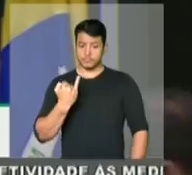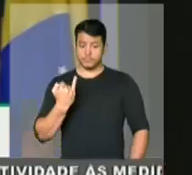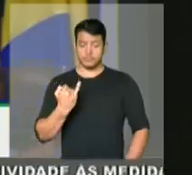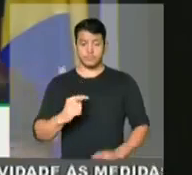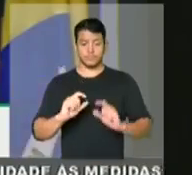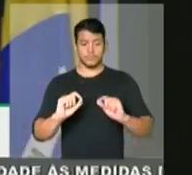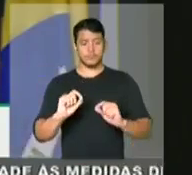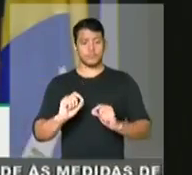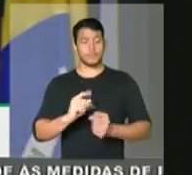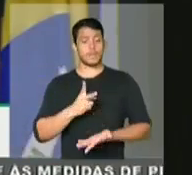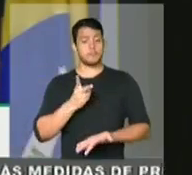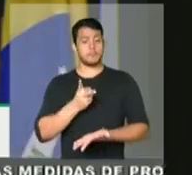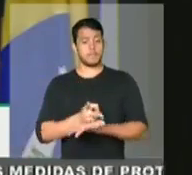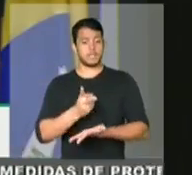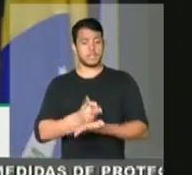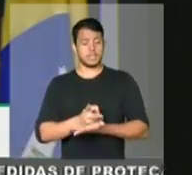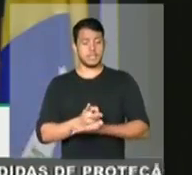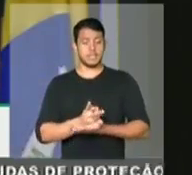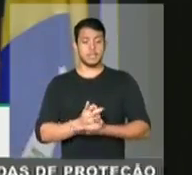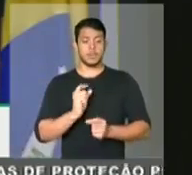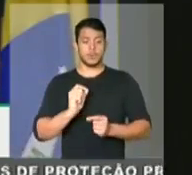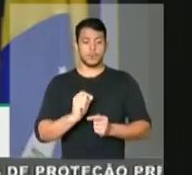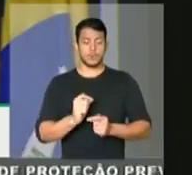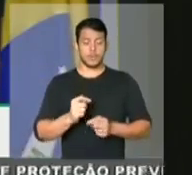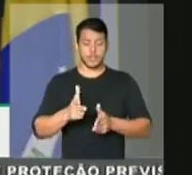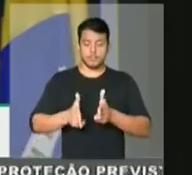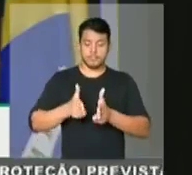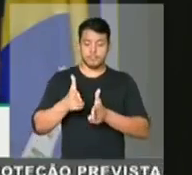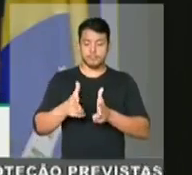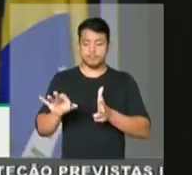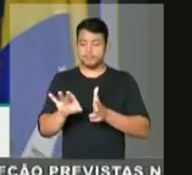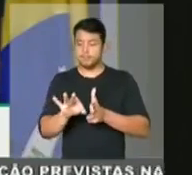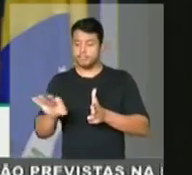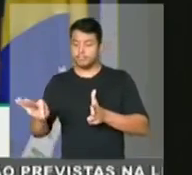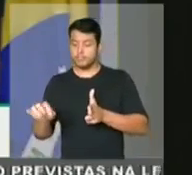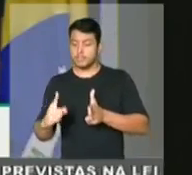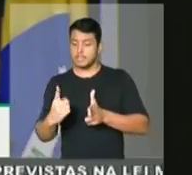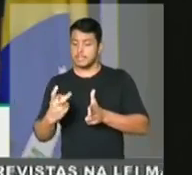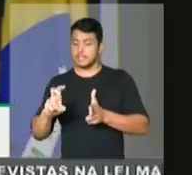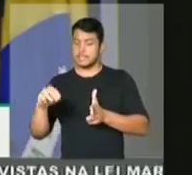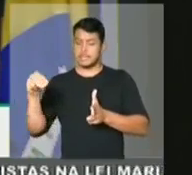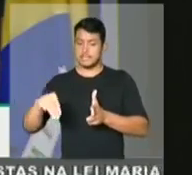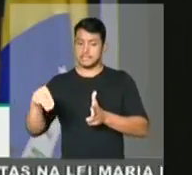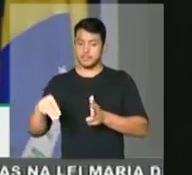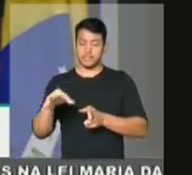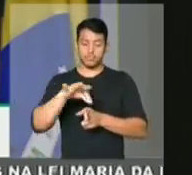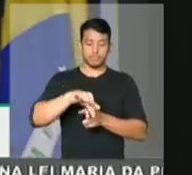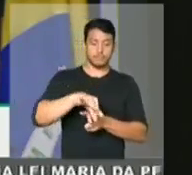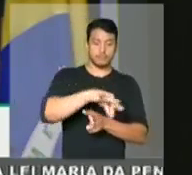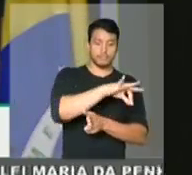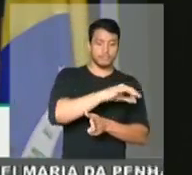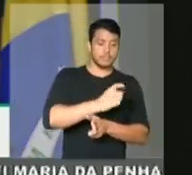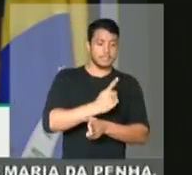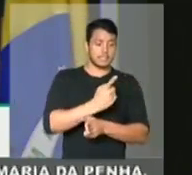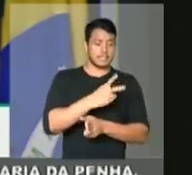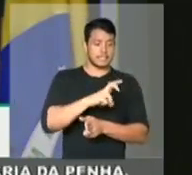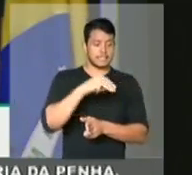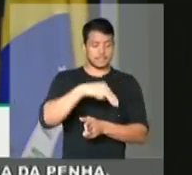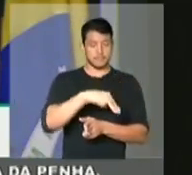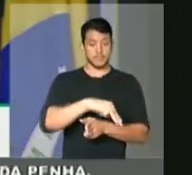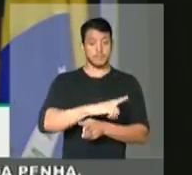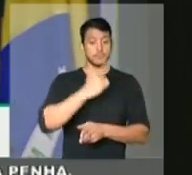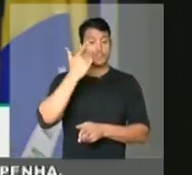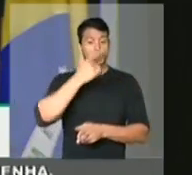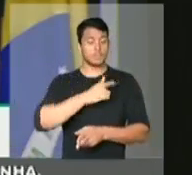manutenção de pelo menos 15 metros de área não edificável ao longo das ferrovias para garantia